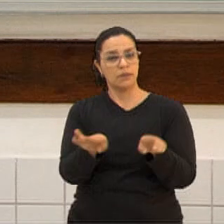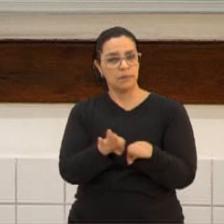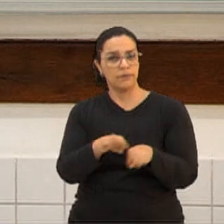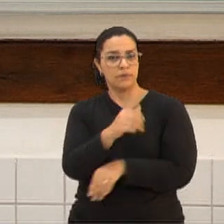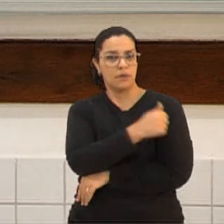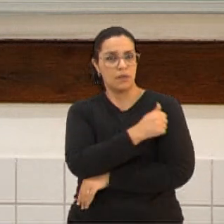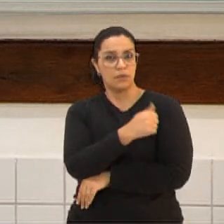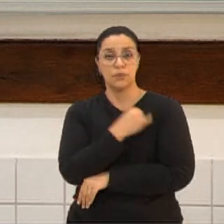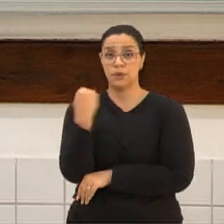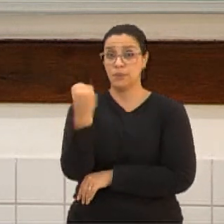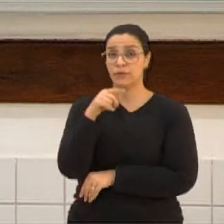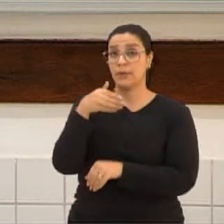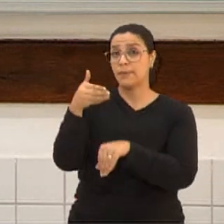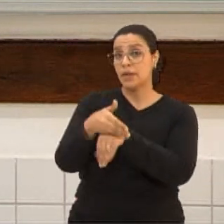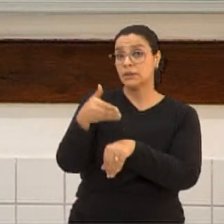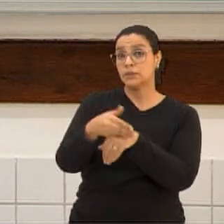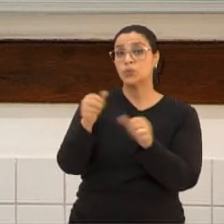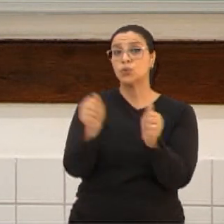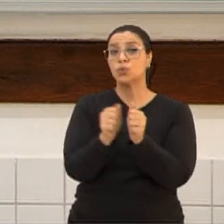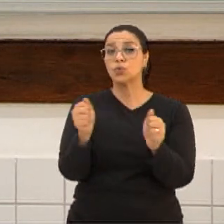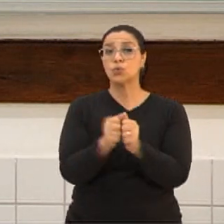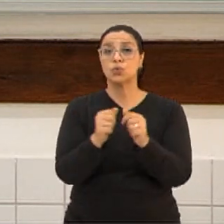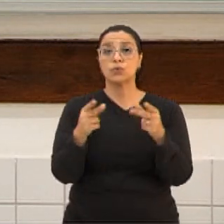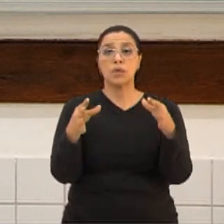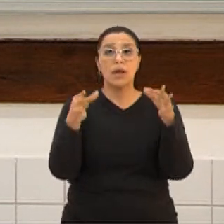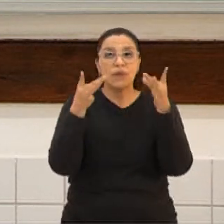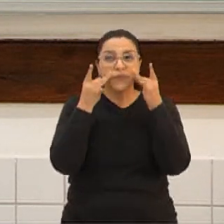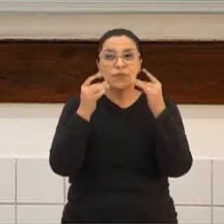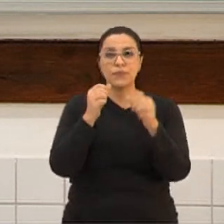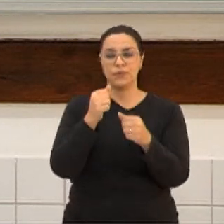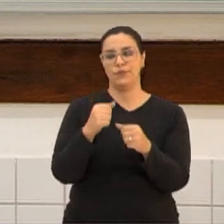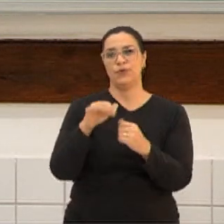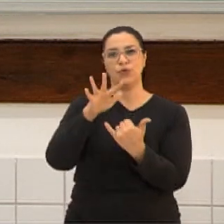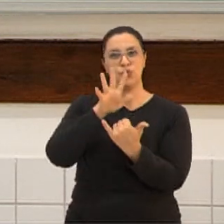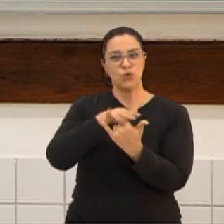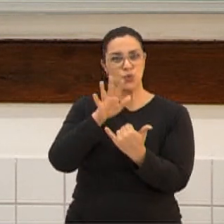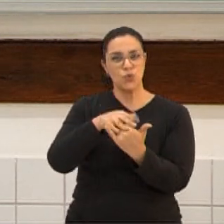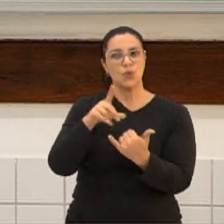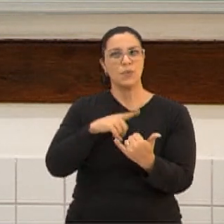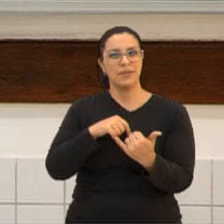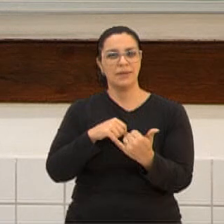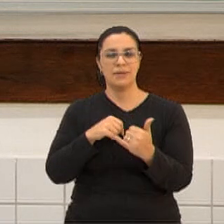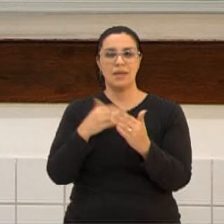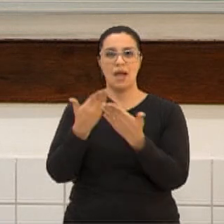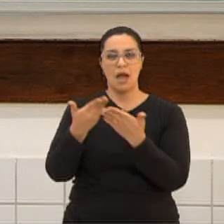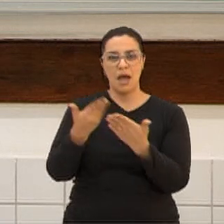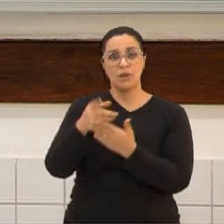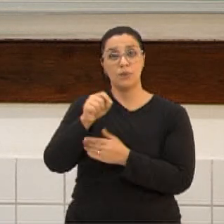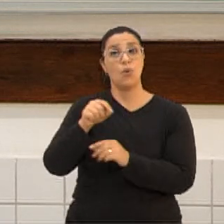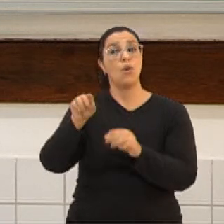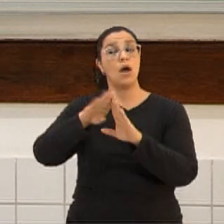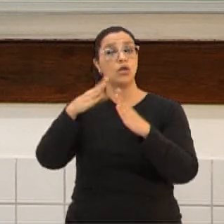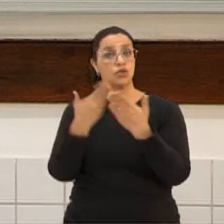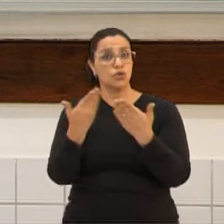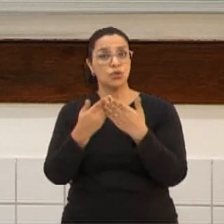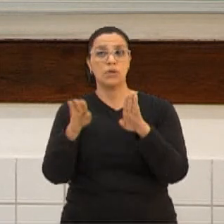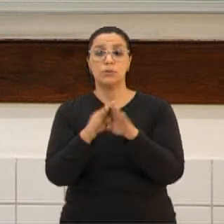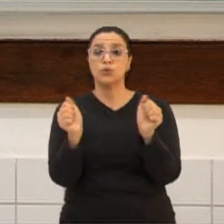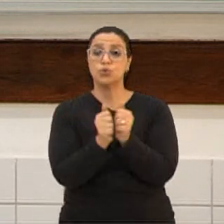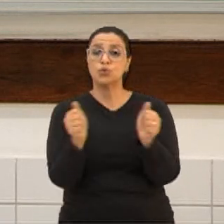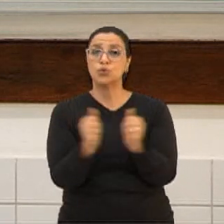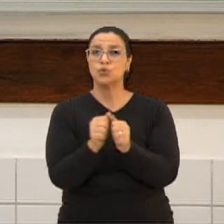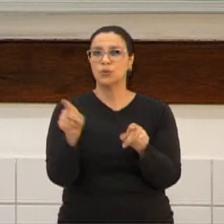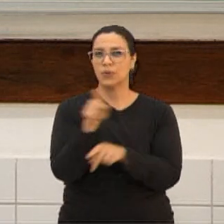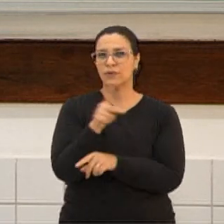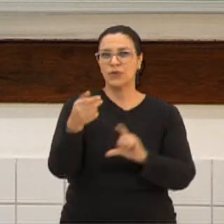é importante que você participe das aulas ao vivo que estão sendo disponibilizadas pela sua escola ou seu colégio, com os seus